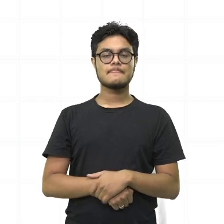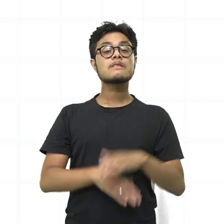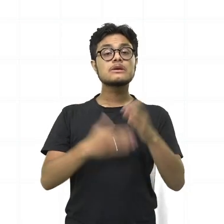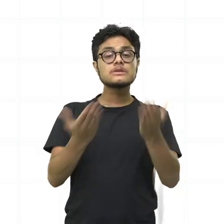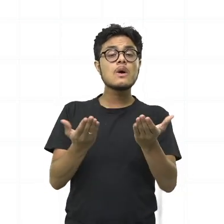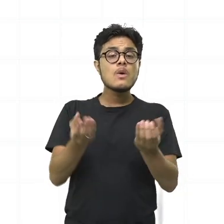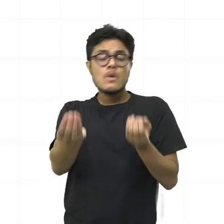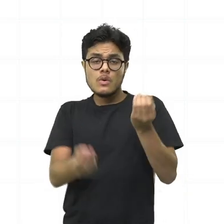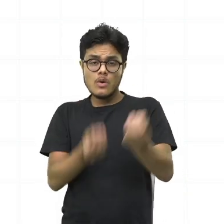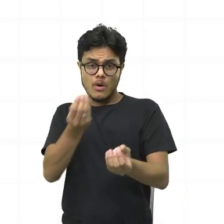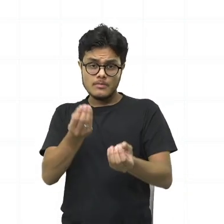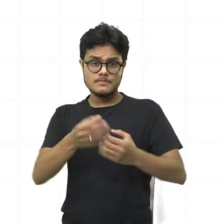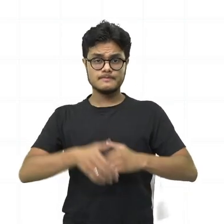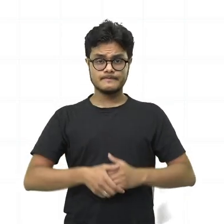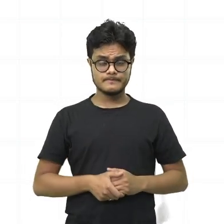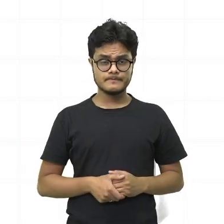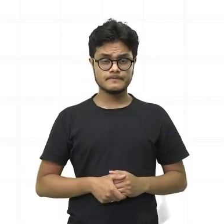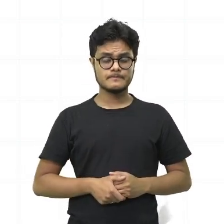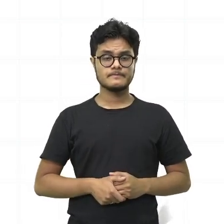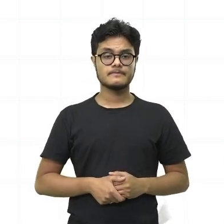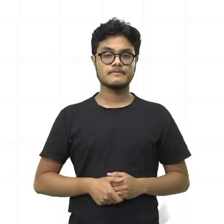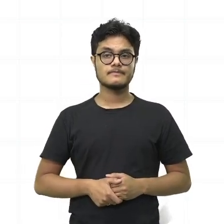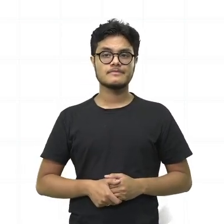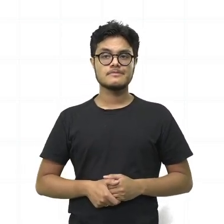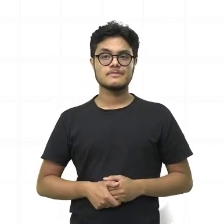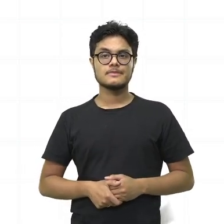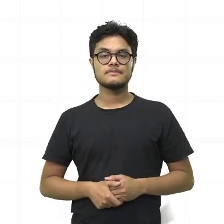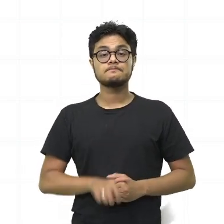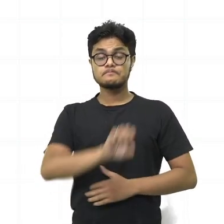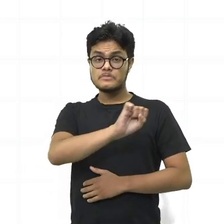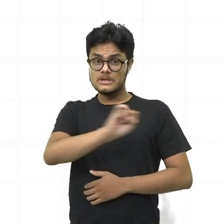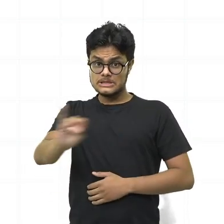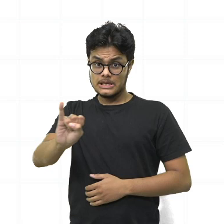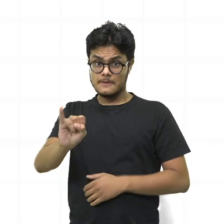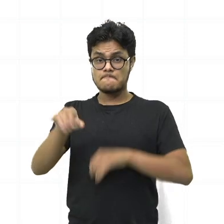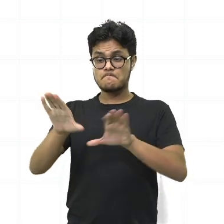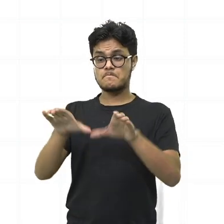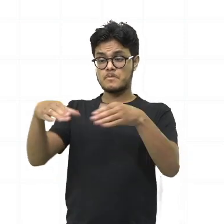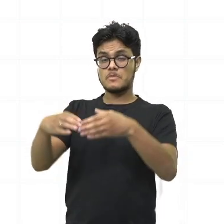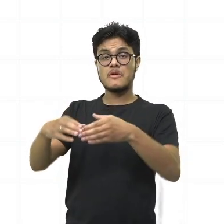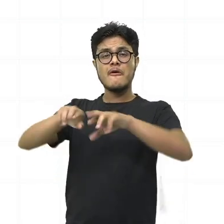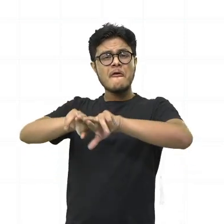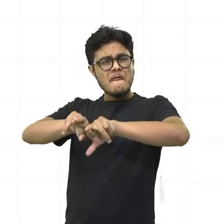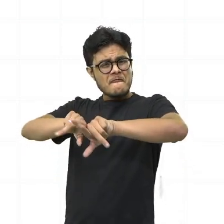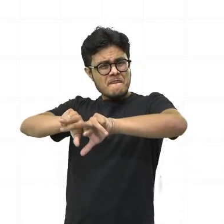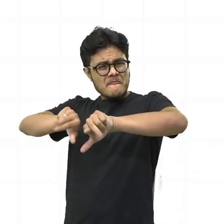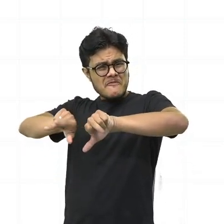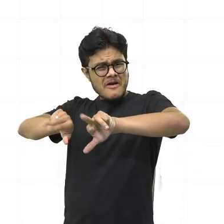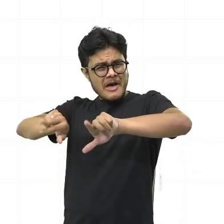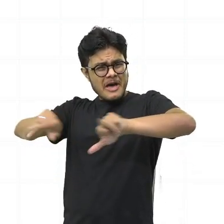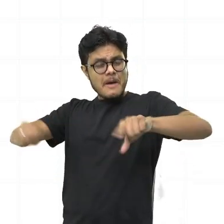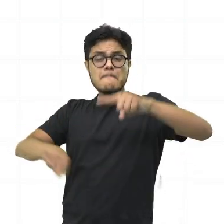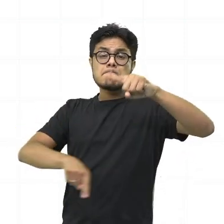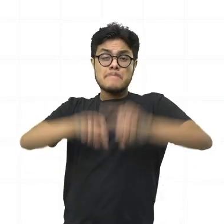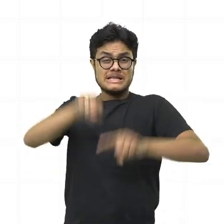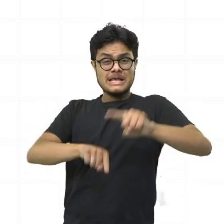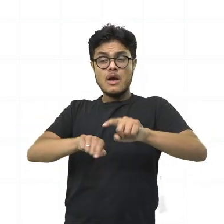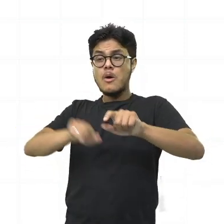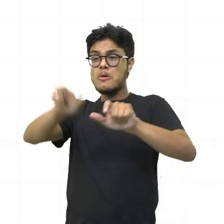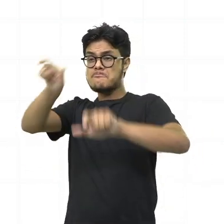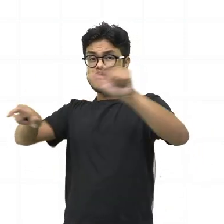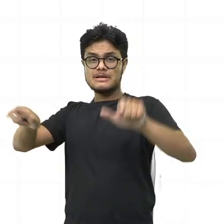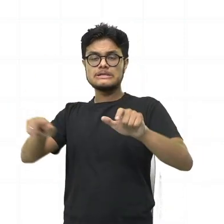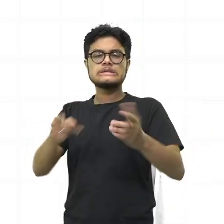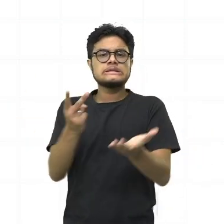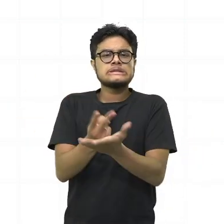Então, o coletivo, por representar a ideia de múltiplos indivíduos ou objetos, vem sempre